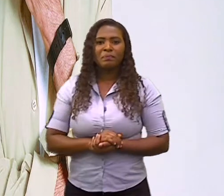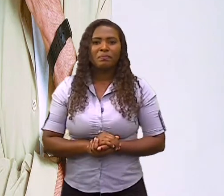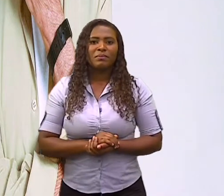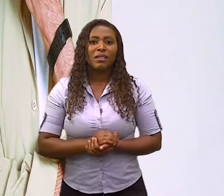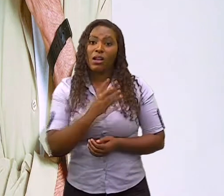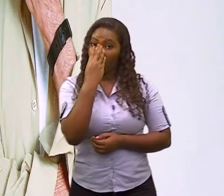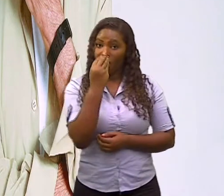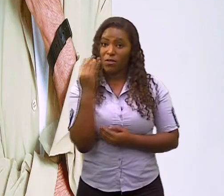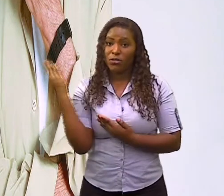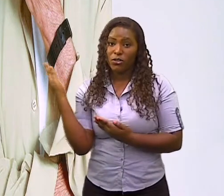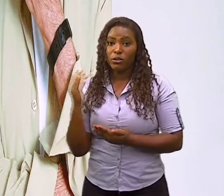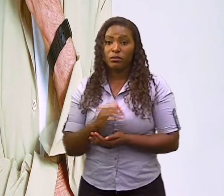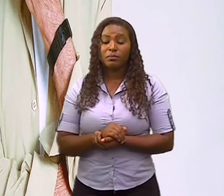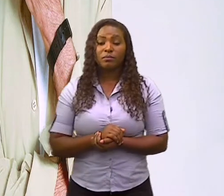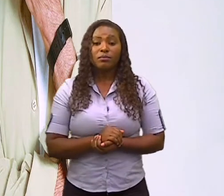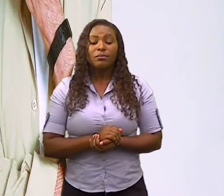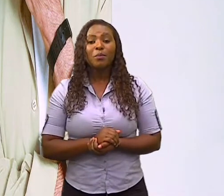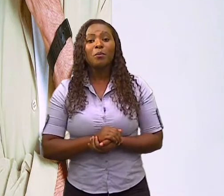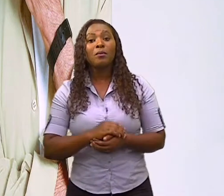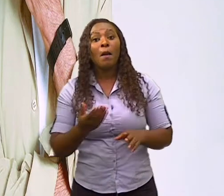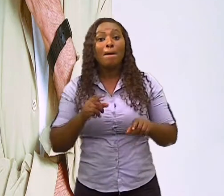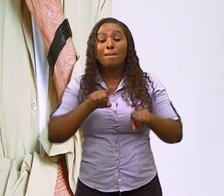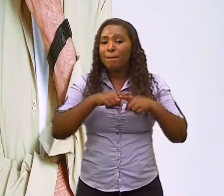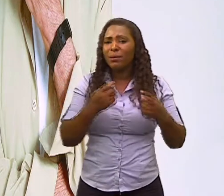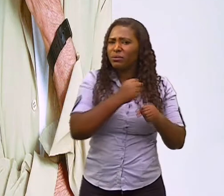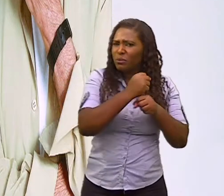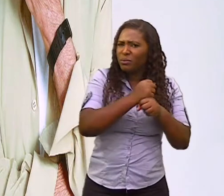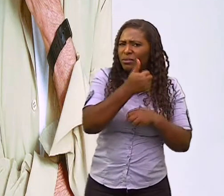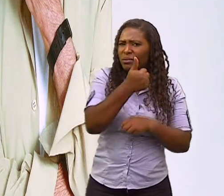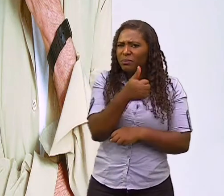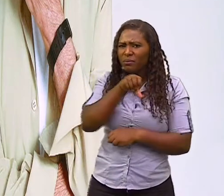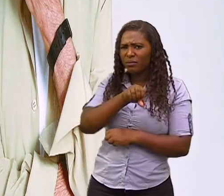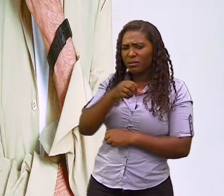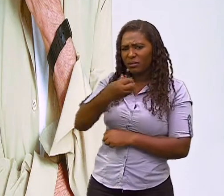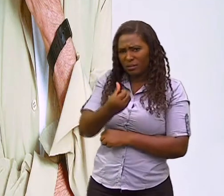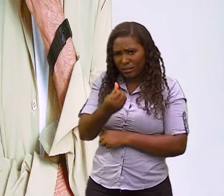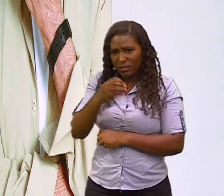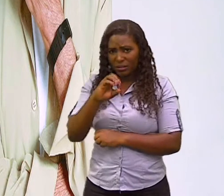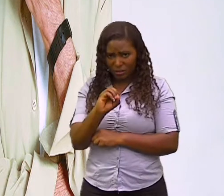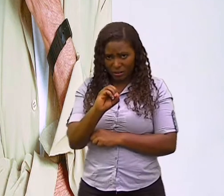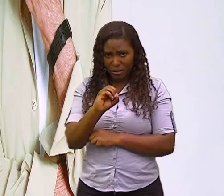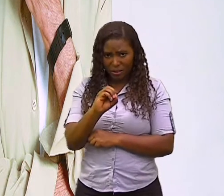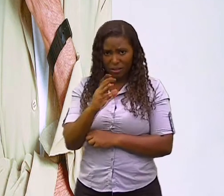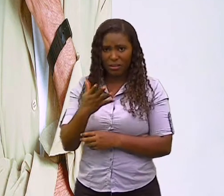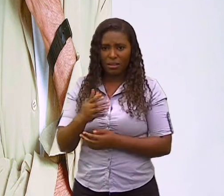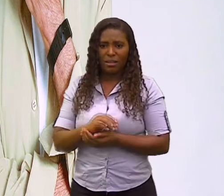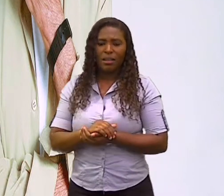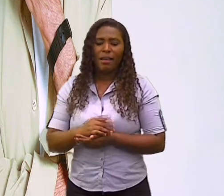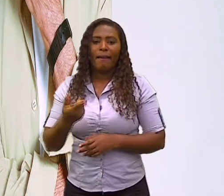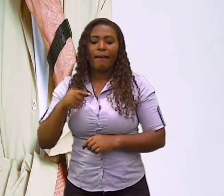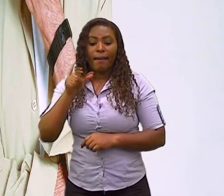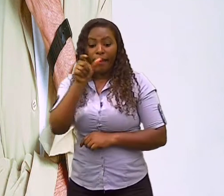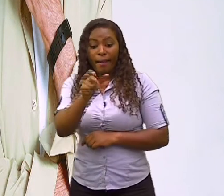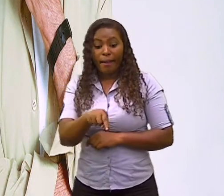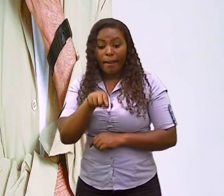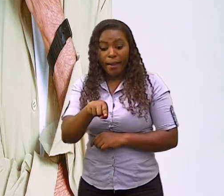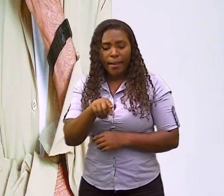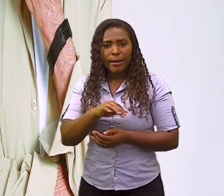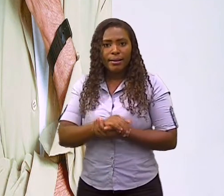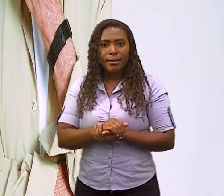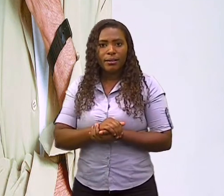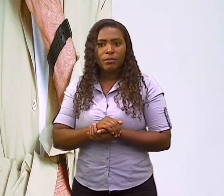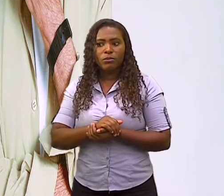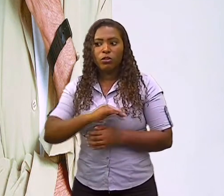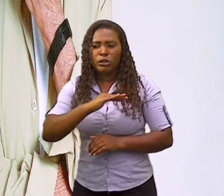Ele também se tornou, em 1960, bem como por sua colaboração no grupo de arquitetos indicado pelos Estados-membros da